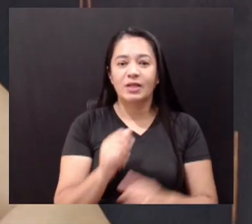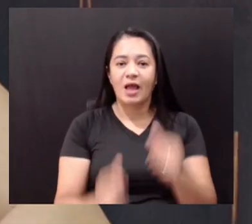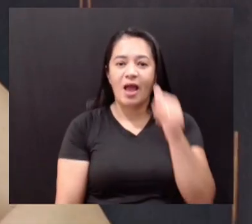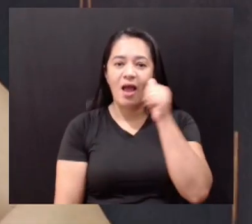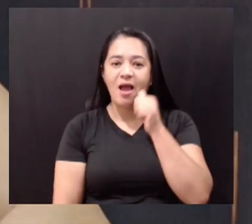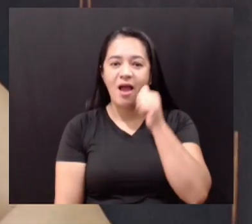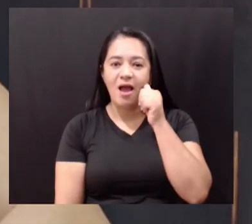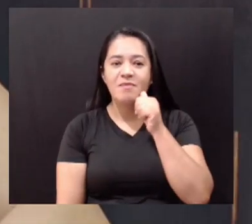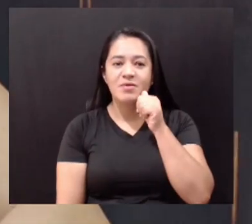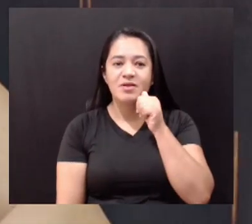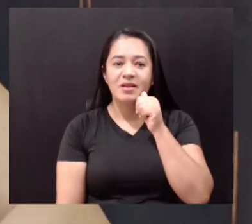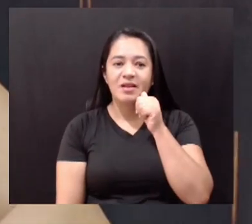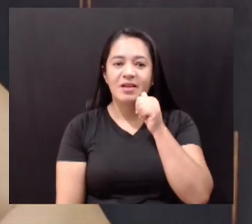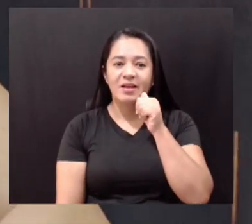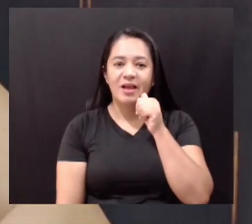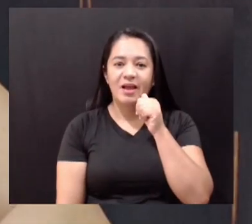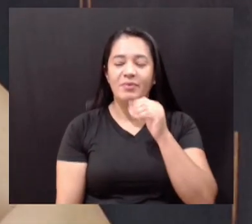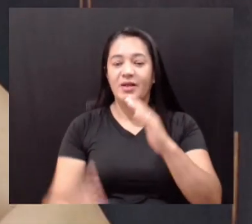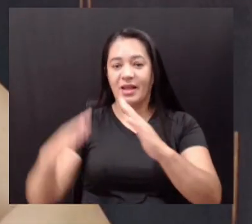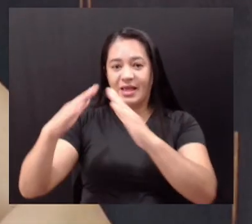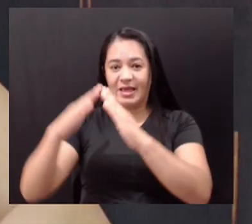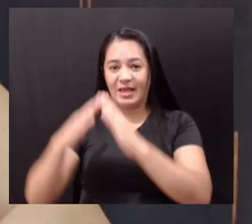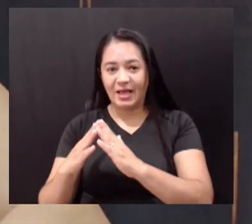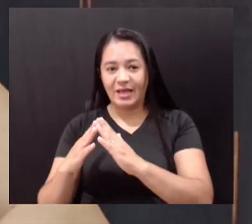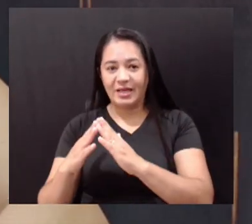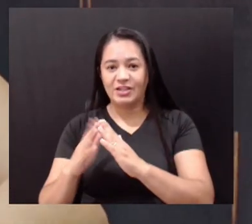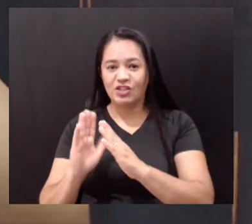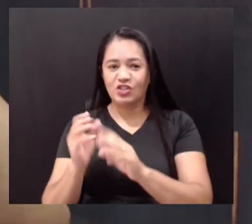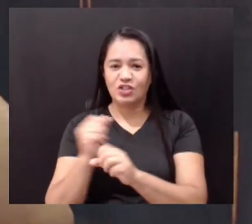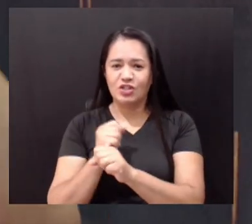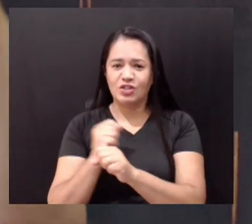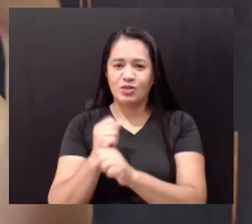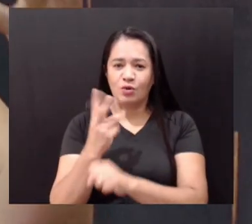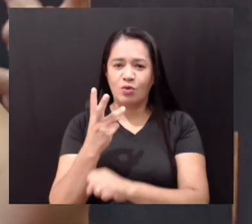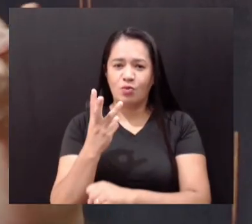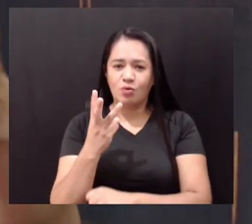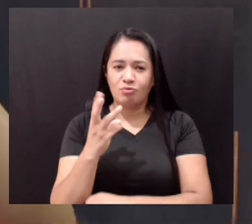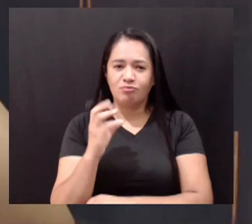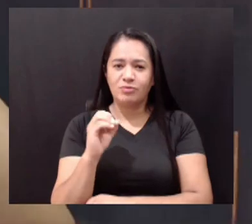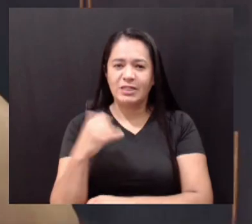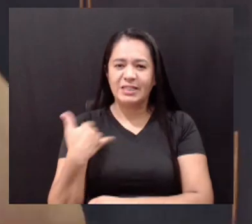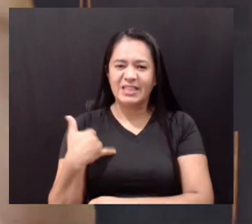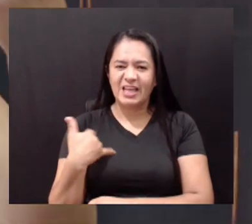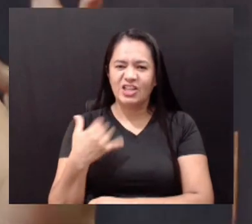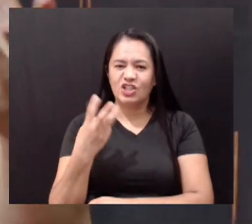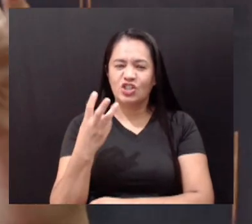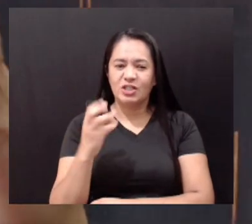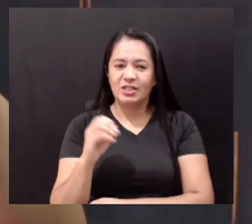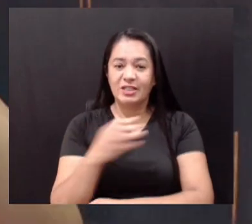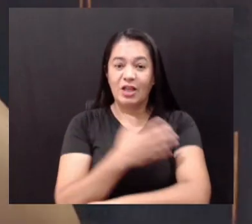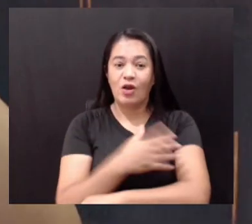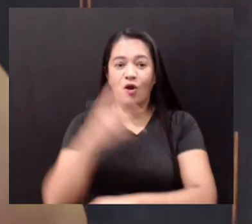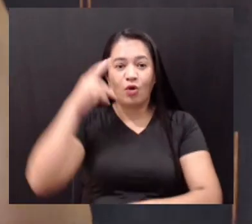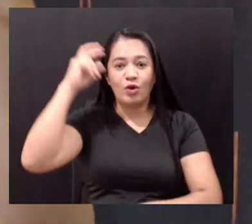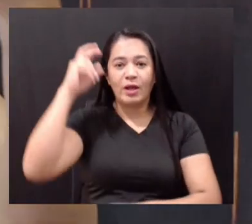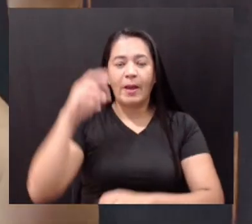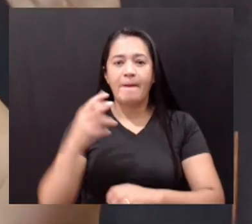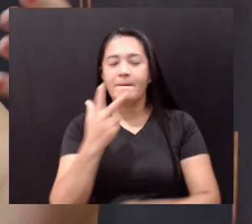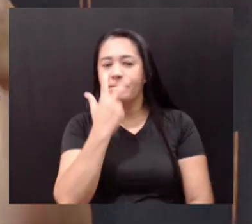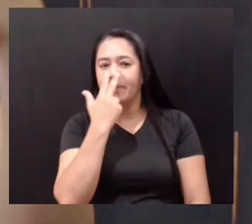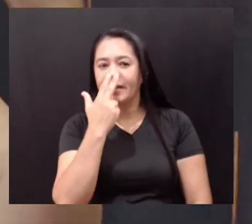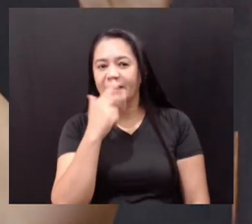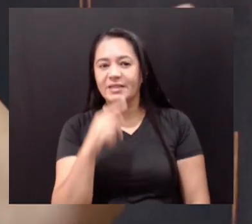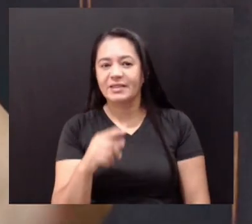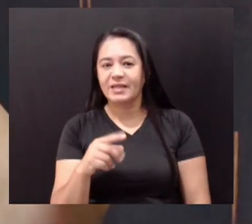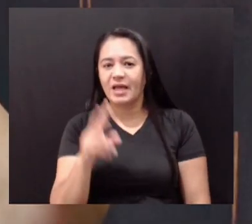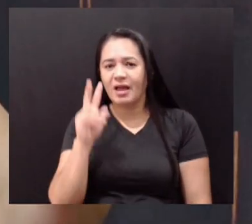mulher que está em casa com mais de 30 anos, há toda uma questão cultural que parece que é mais permitido, ela vê isso com a